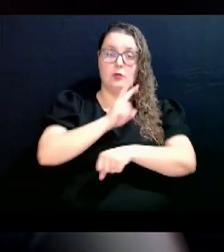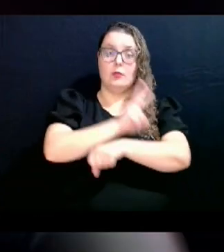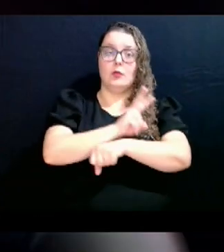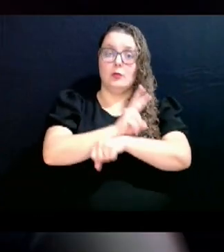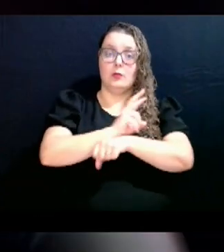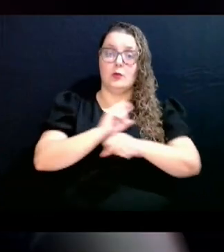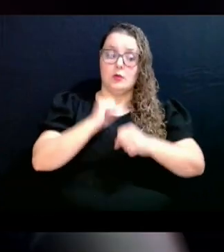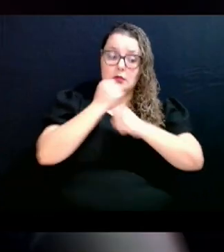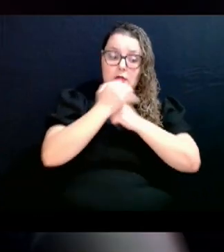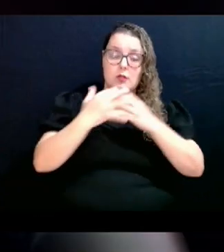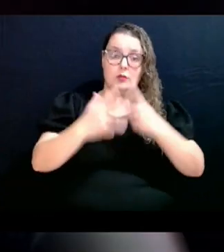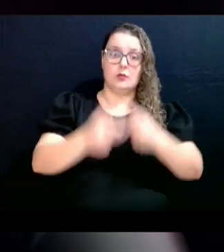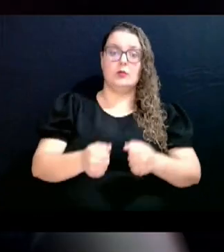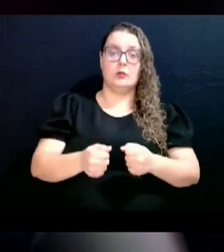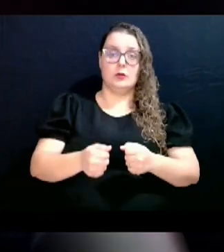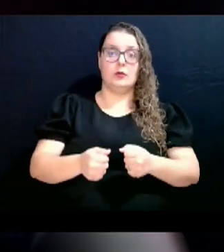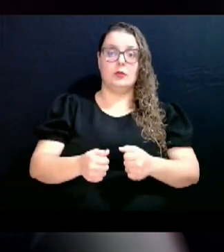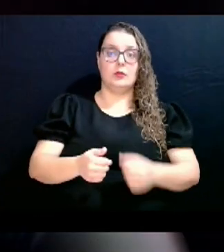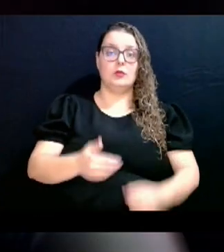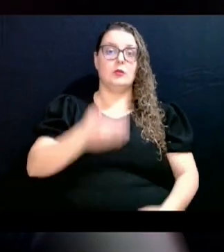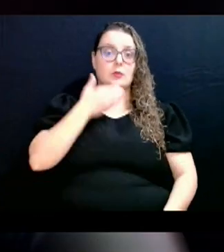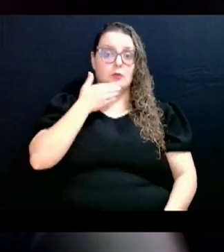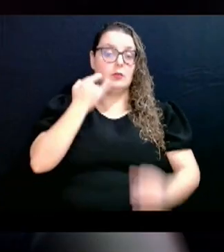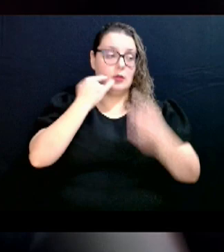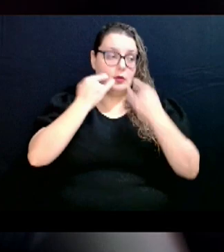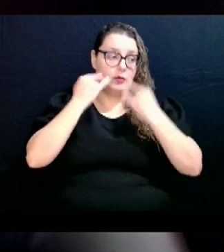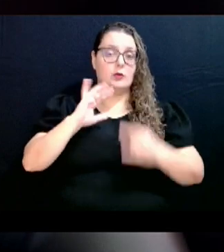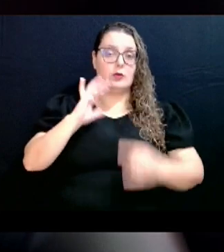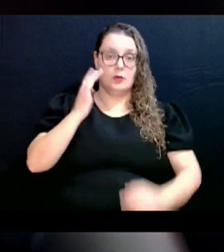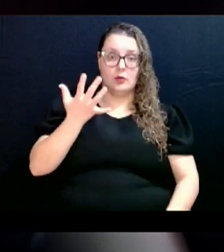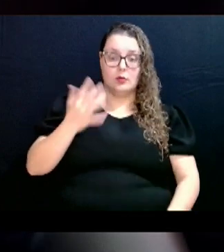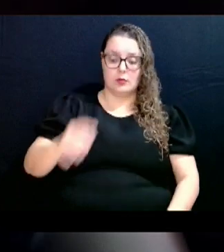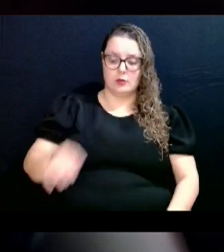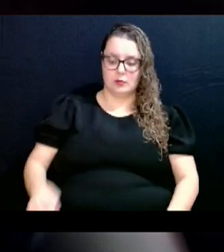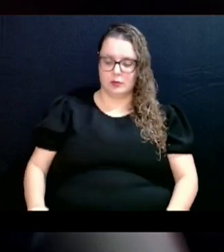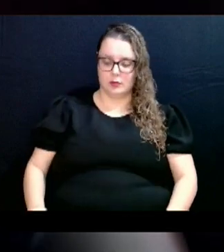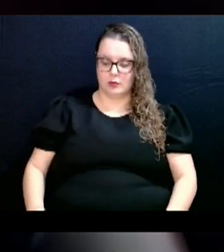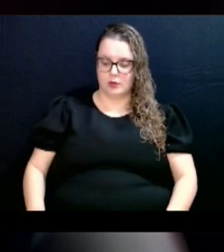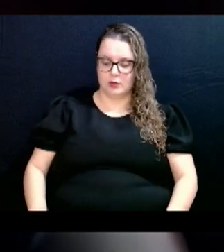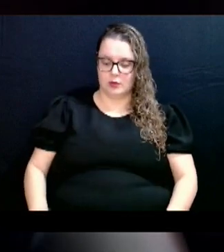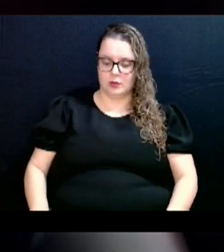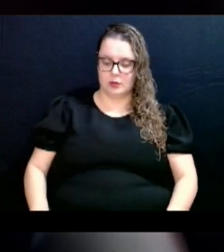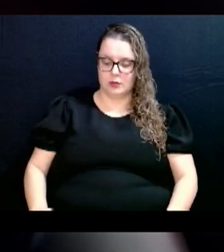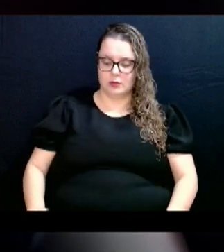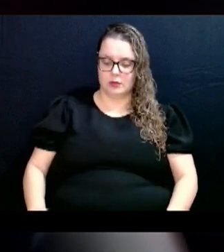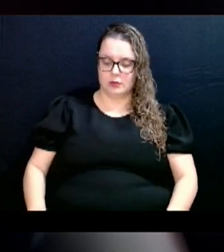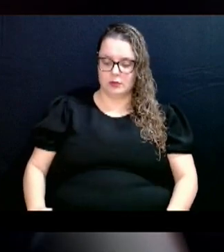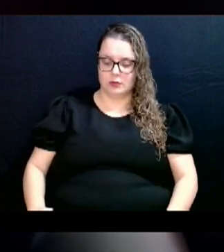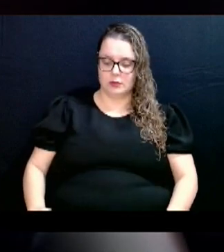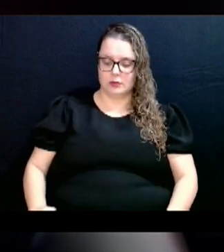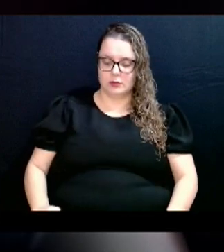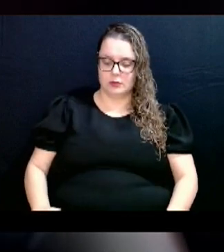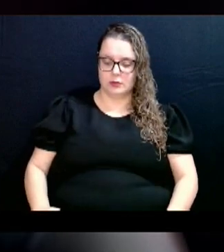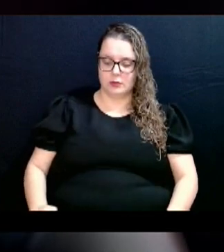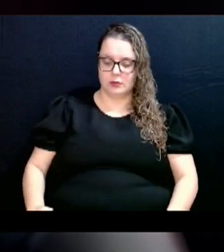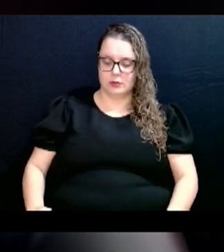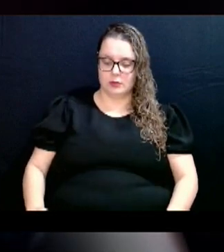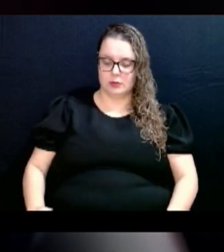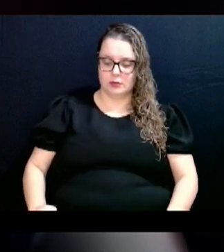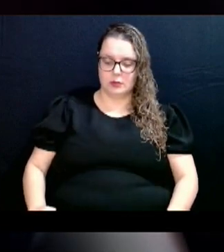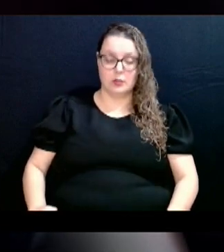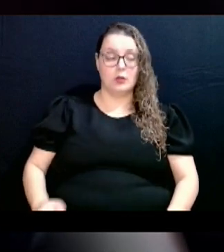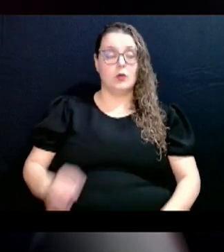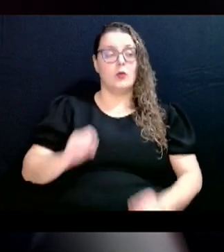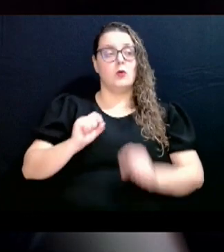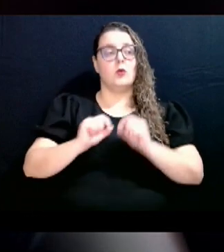o caso que está acontecendo na guarda do Léo. O que o juiz analisou? Todo o contexto, o